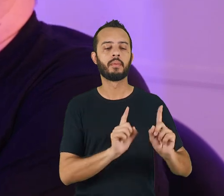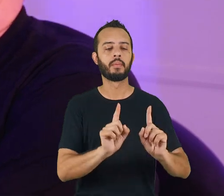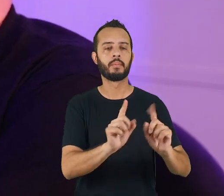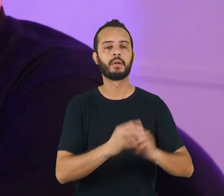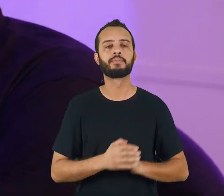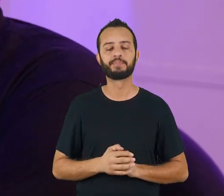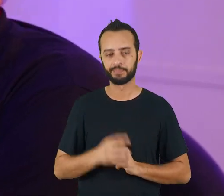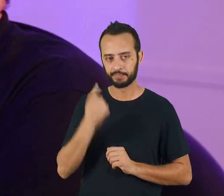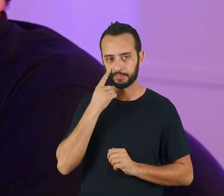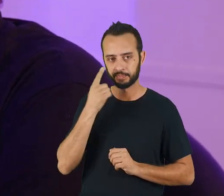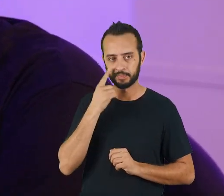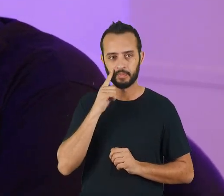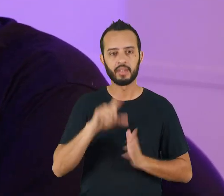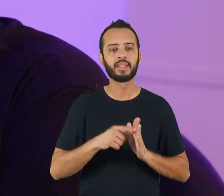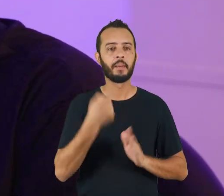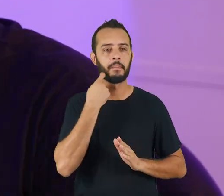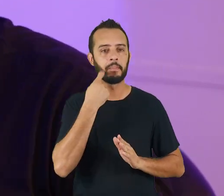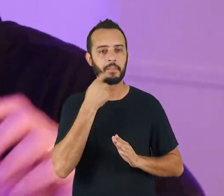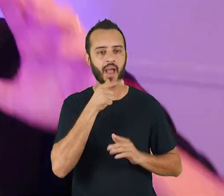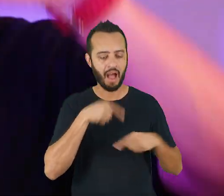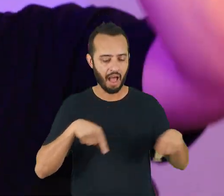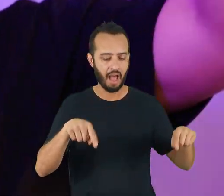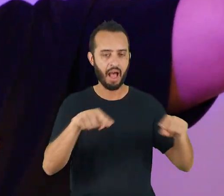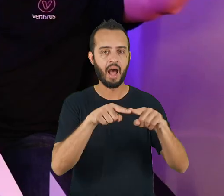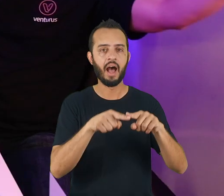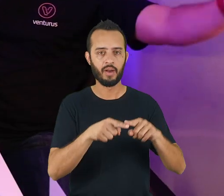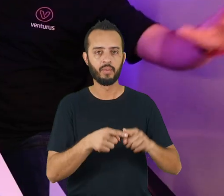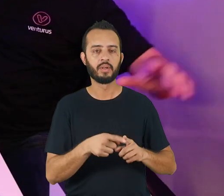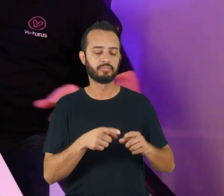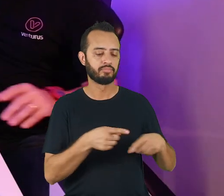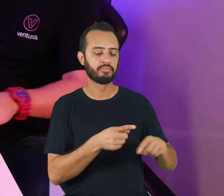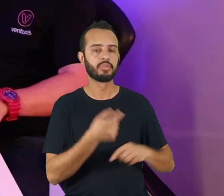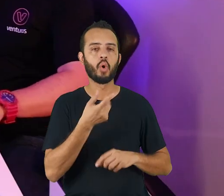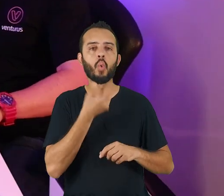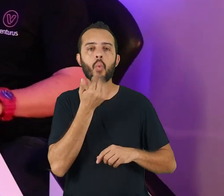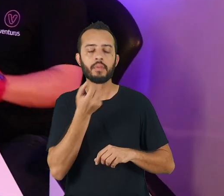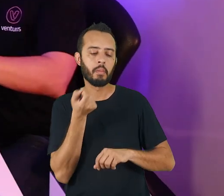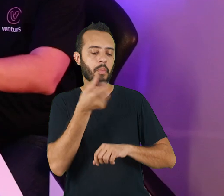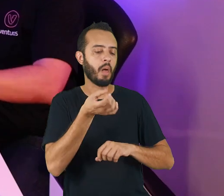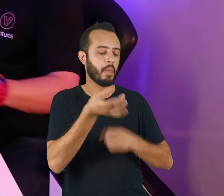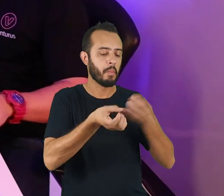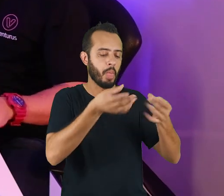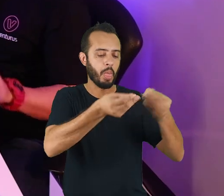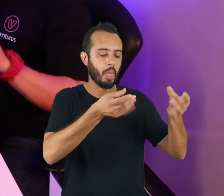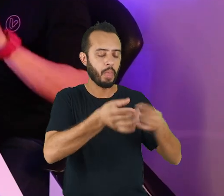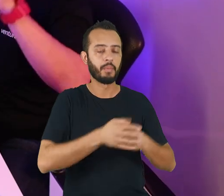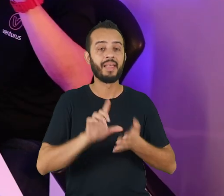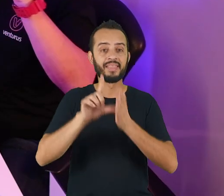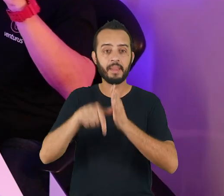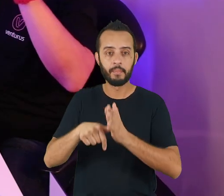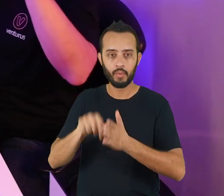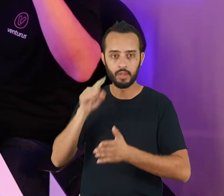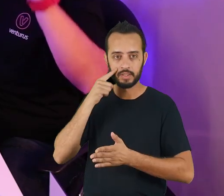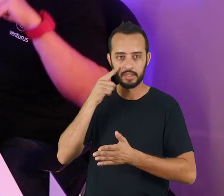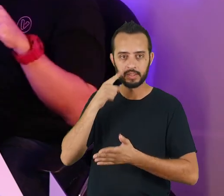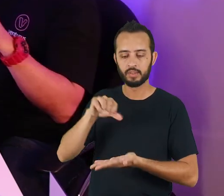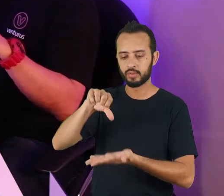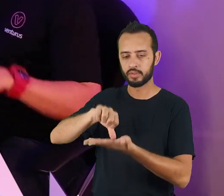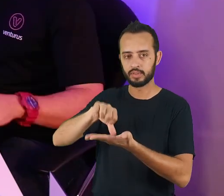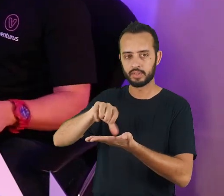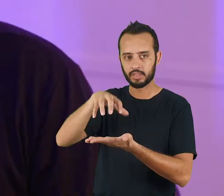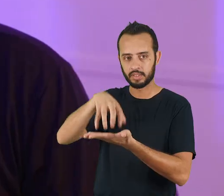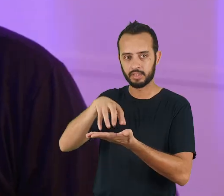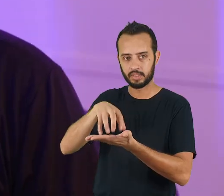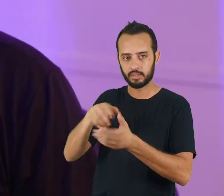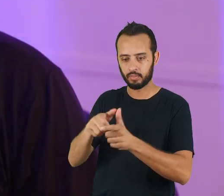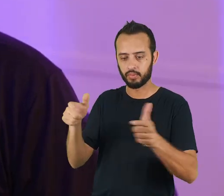jogava ração pros peixes no Lago vi as árvores gente e desde que inaugurou o centro uma mangueira linda né